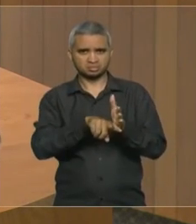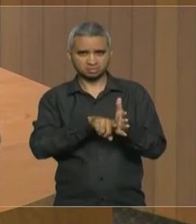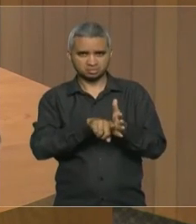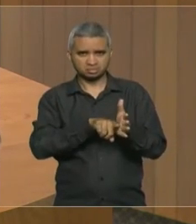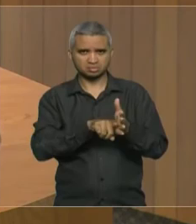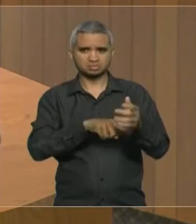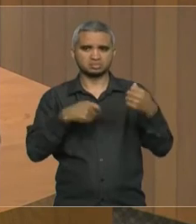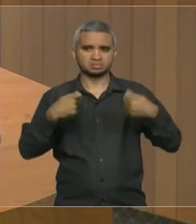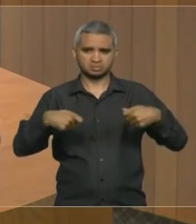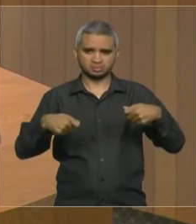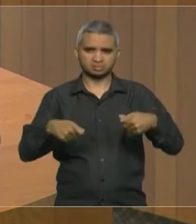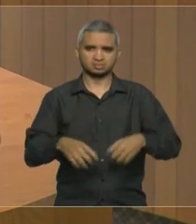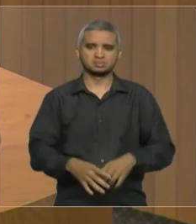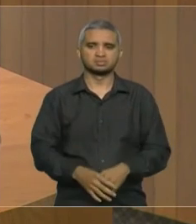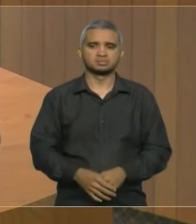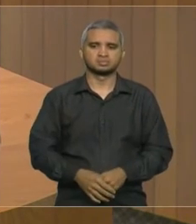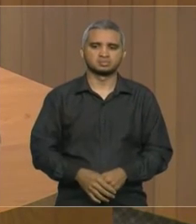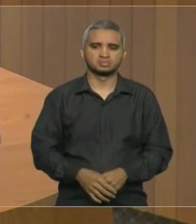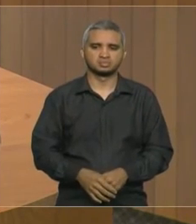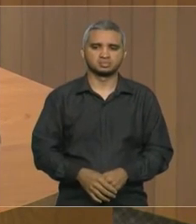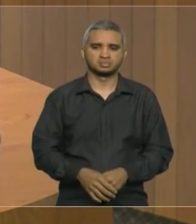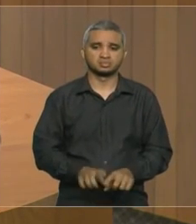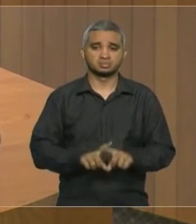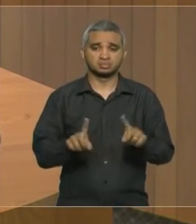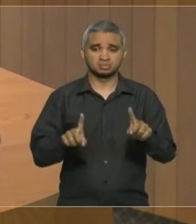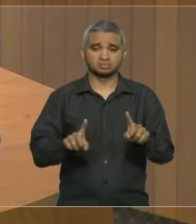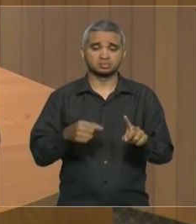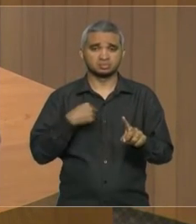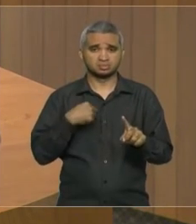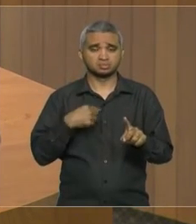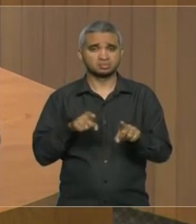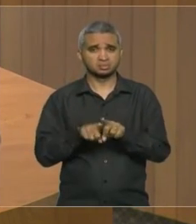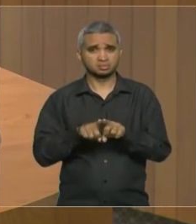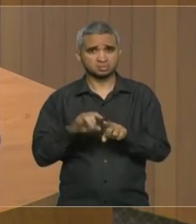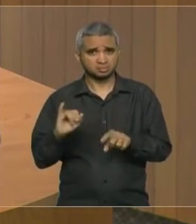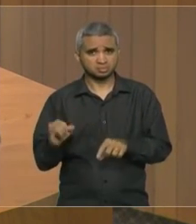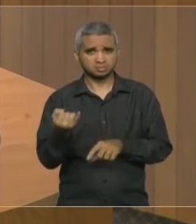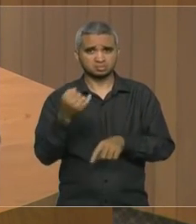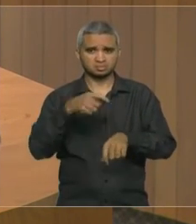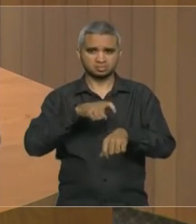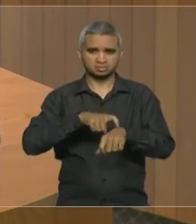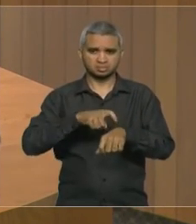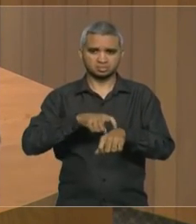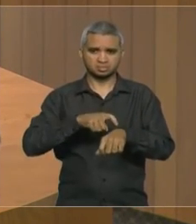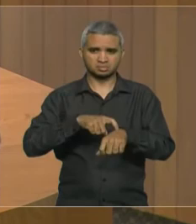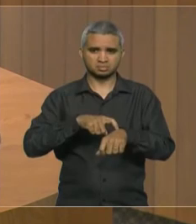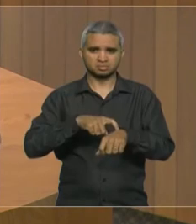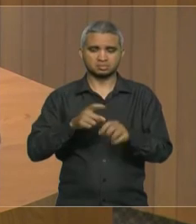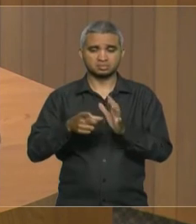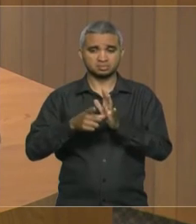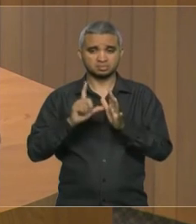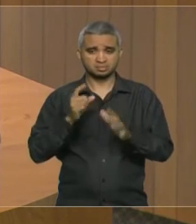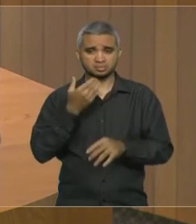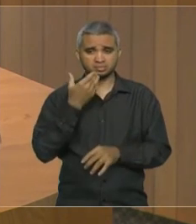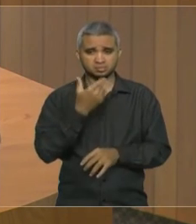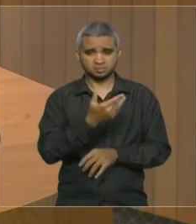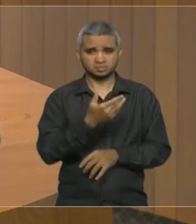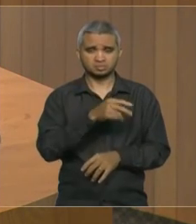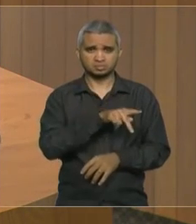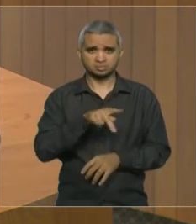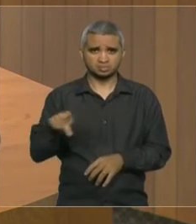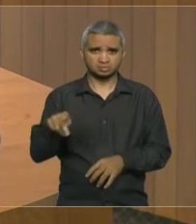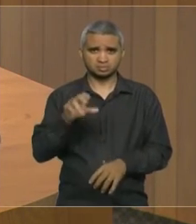Mas para finalizar, senhor presidente, aproveito o tempo também, que já havíamos feito a solicitação ao presidente Otelino, à